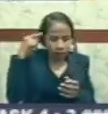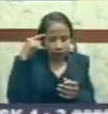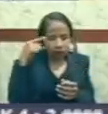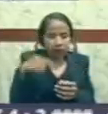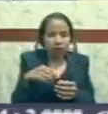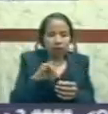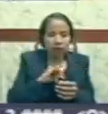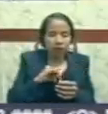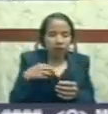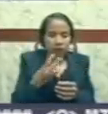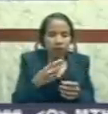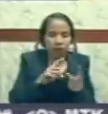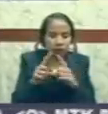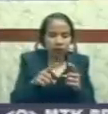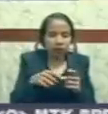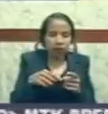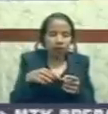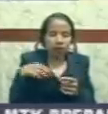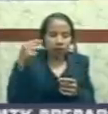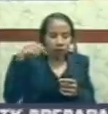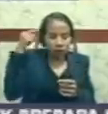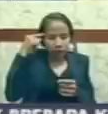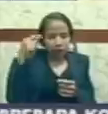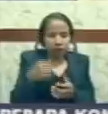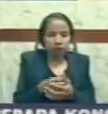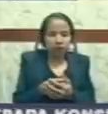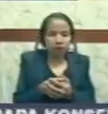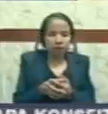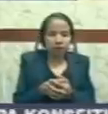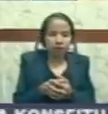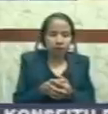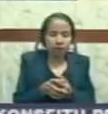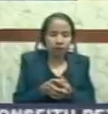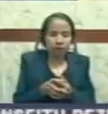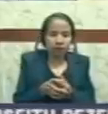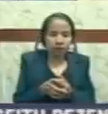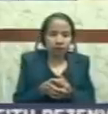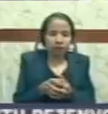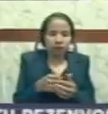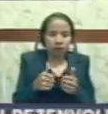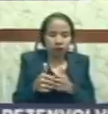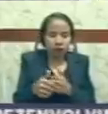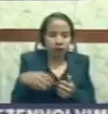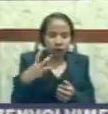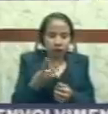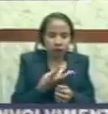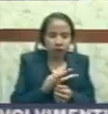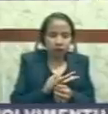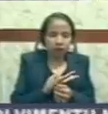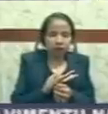governo governo dihan kato ne honinia anexa de barak tuir